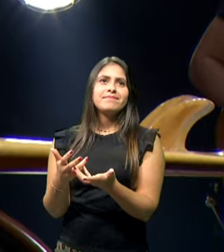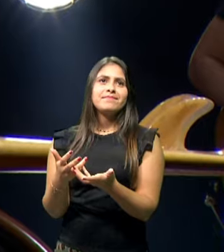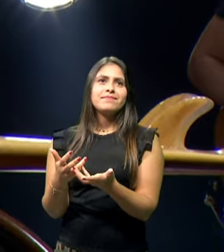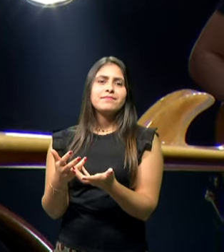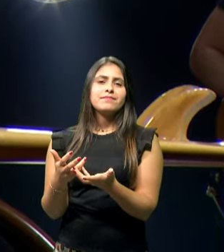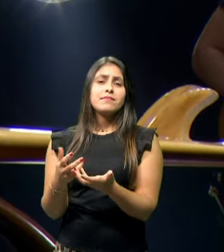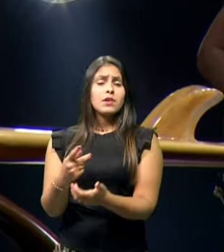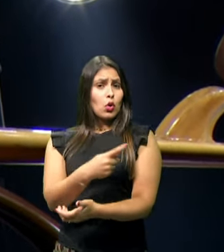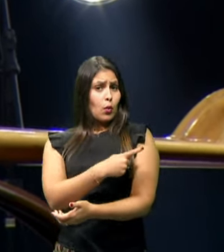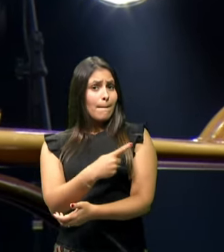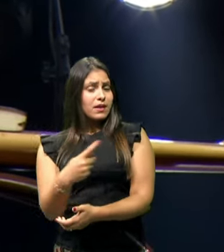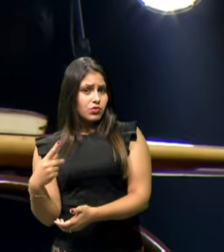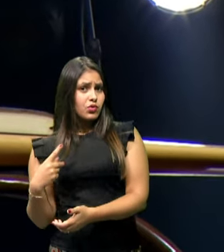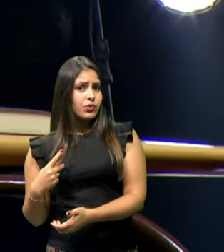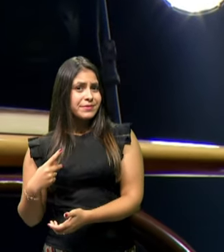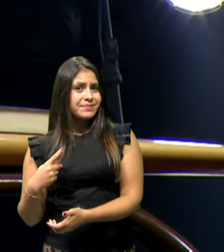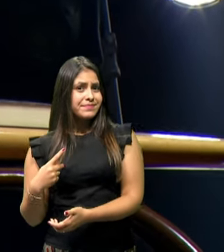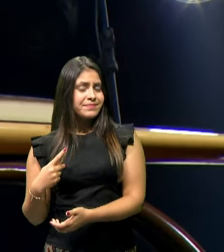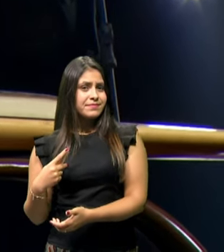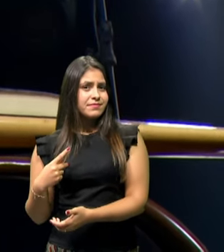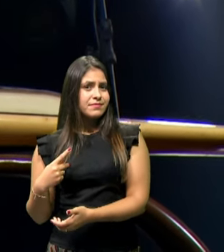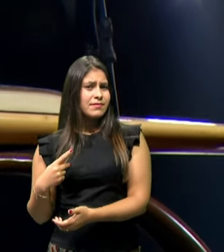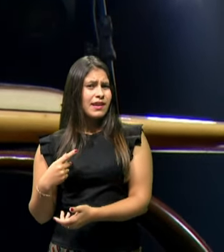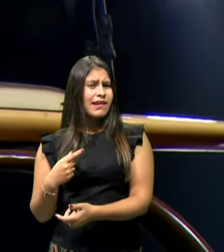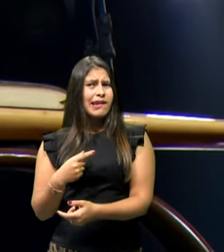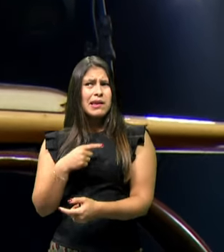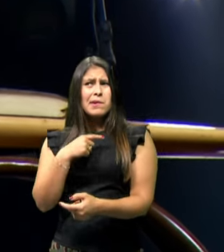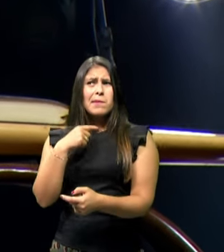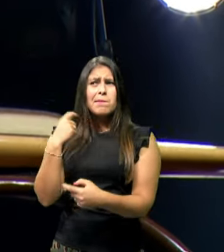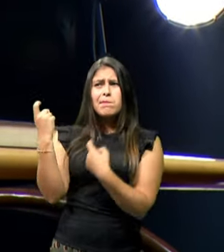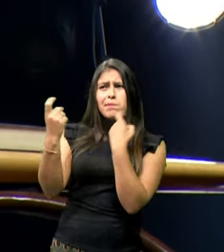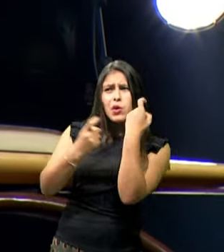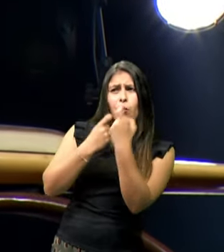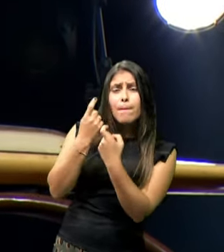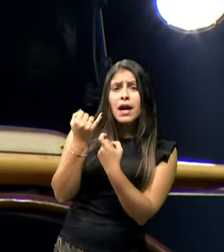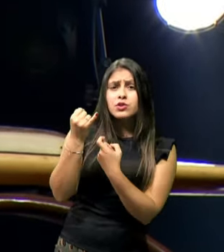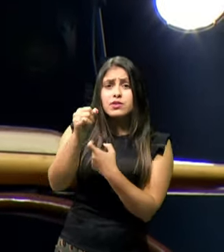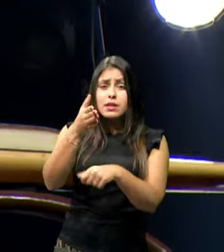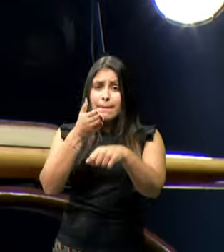O pastor da igreja não está preocupado se você vai ser daqui.